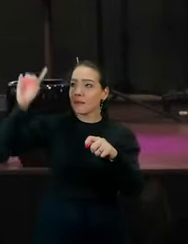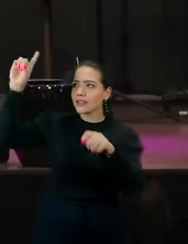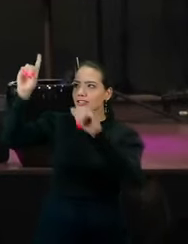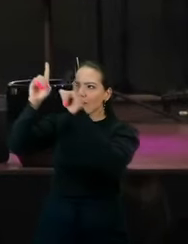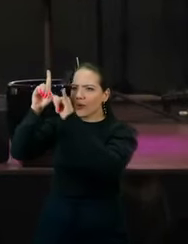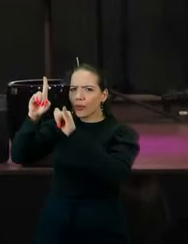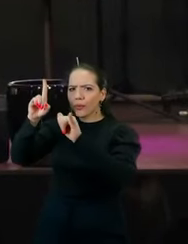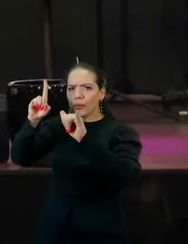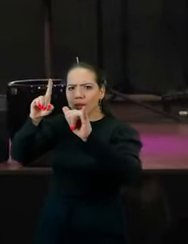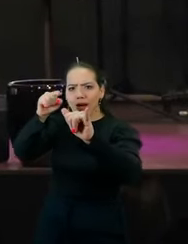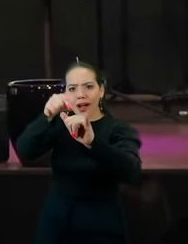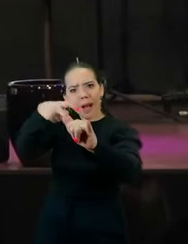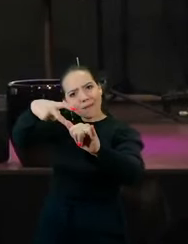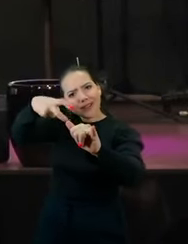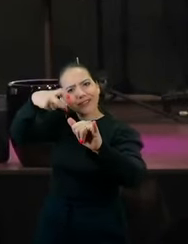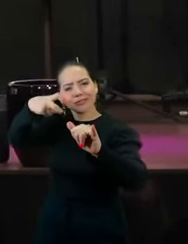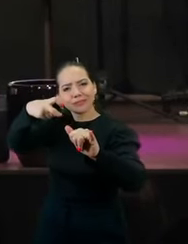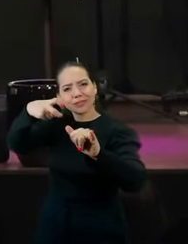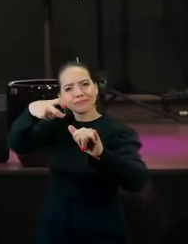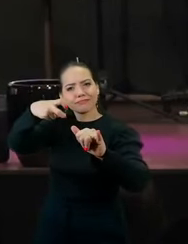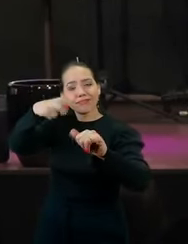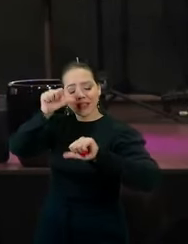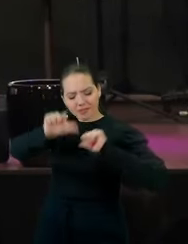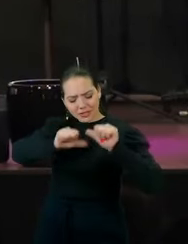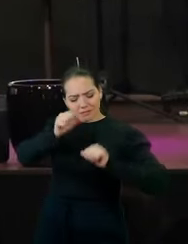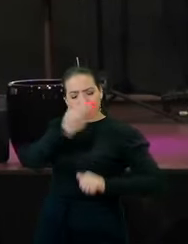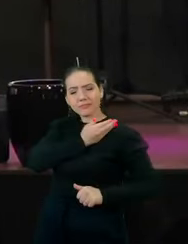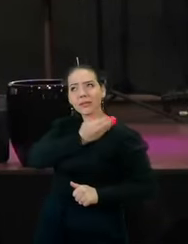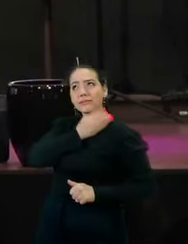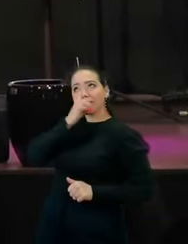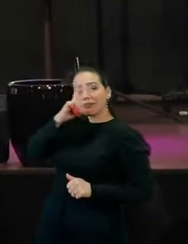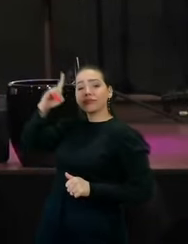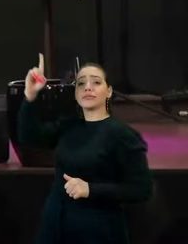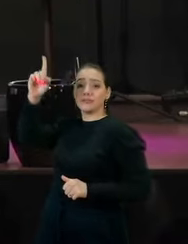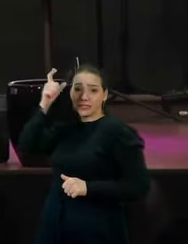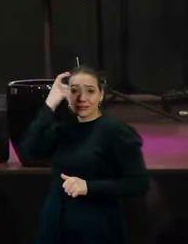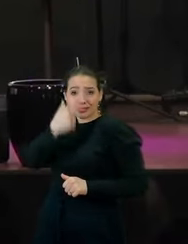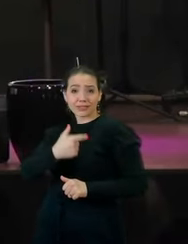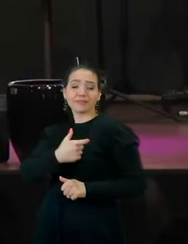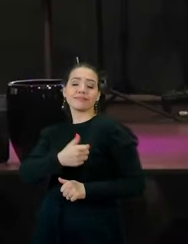Deus. As maiores conexões não têm sinais visíveis.